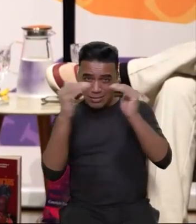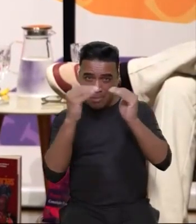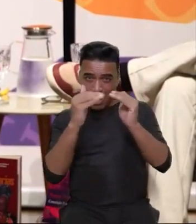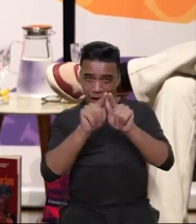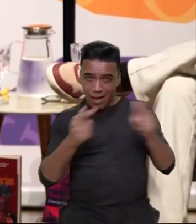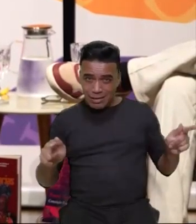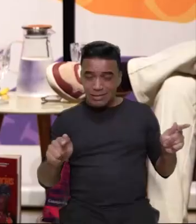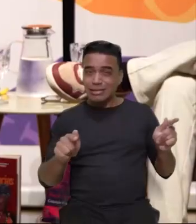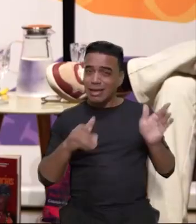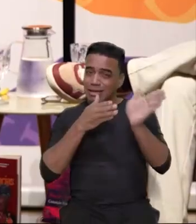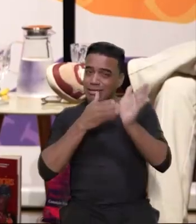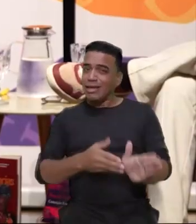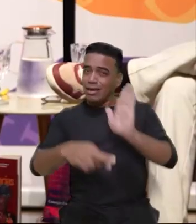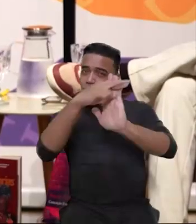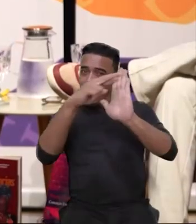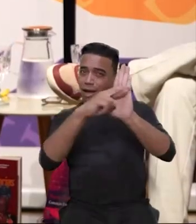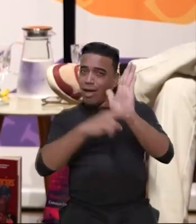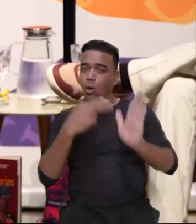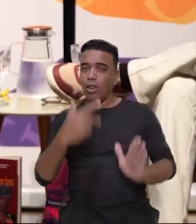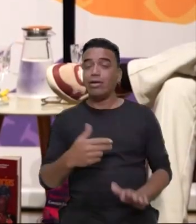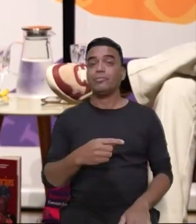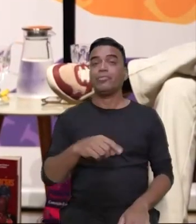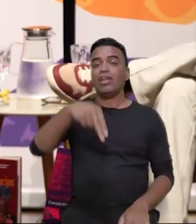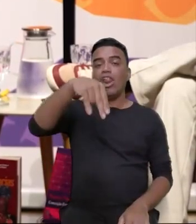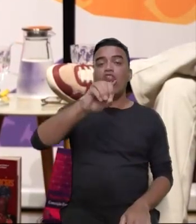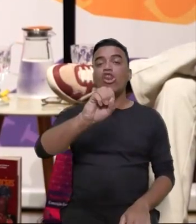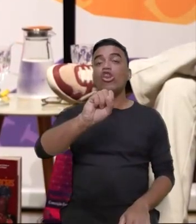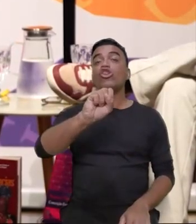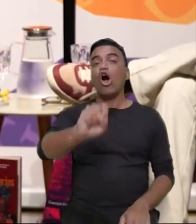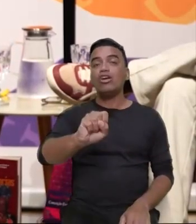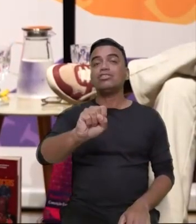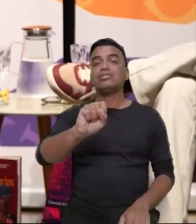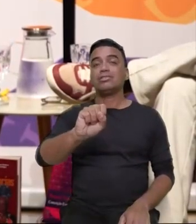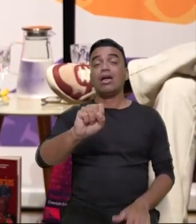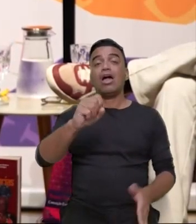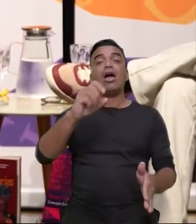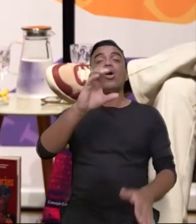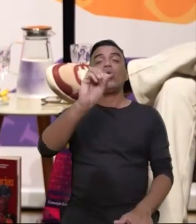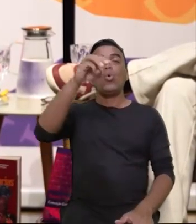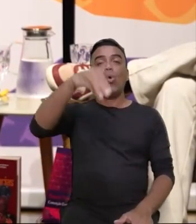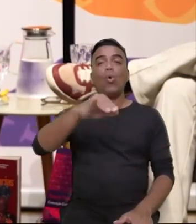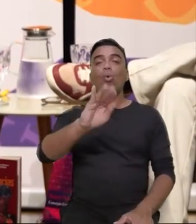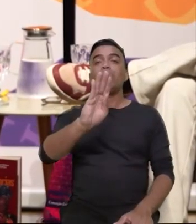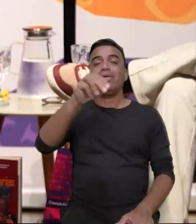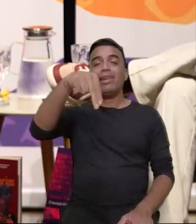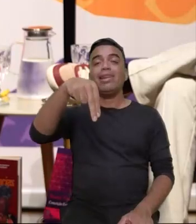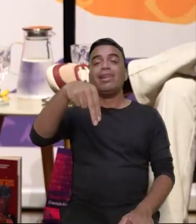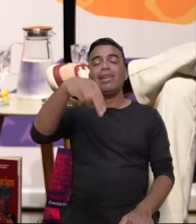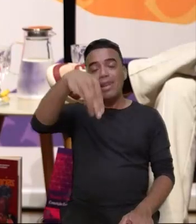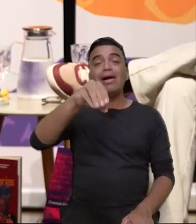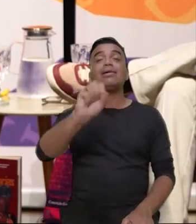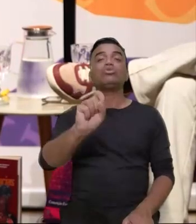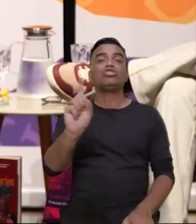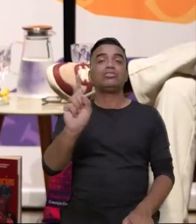segundo as normas da língua, seria nós combinamos de não morrer. E eu fico, às vezes, até intrigada